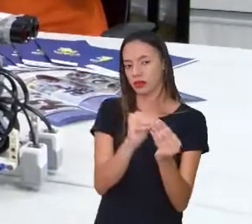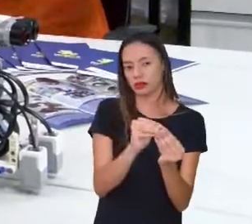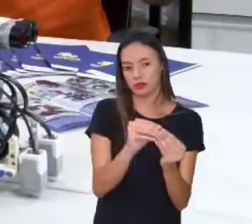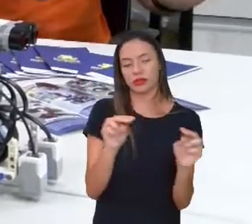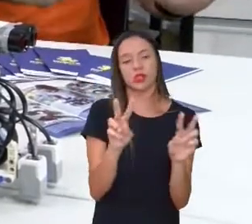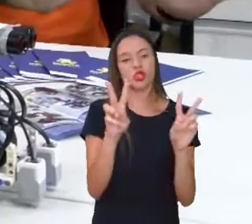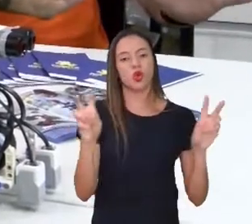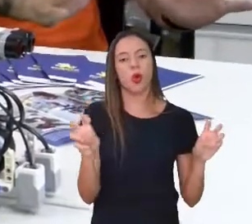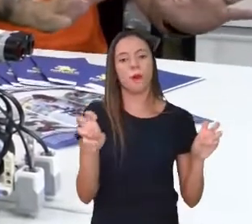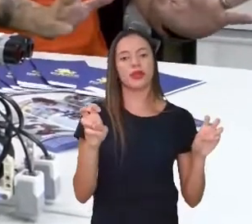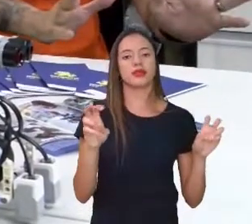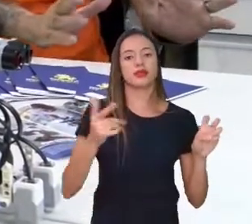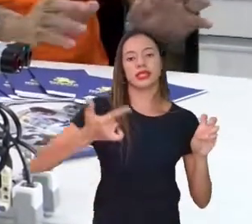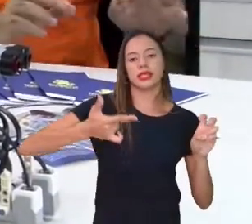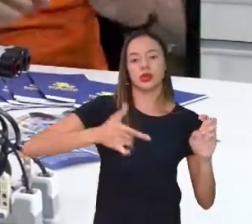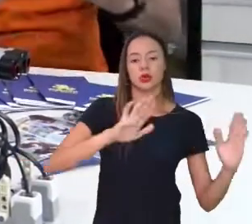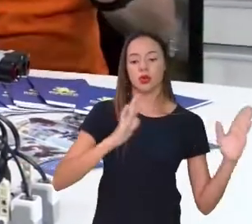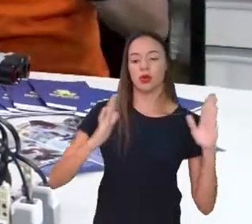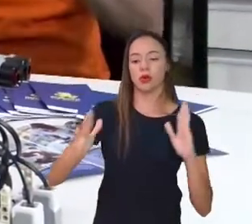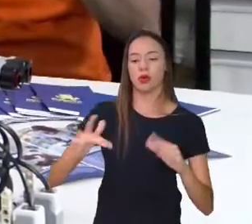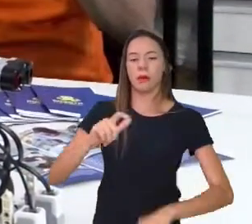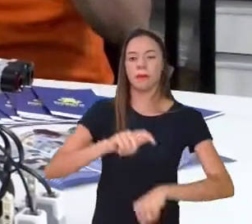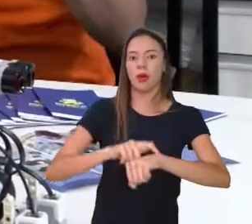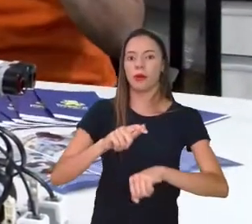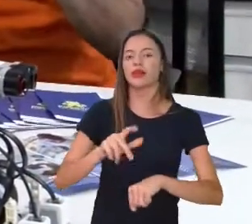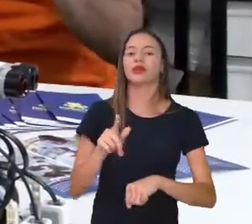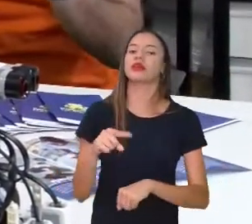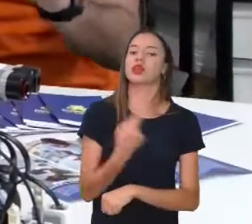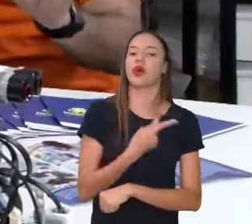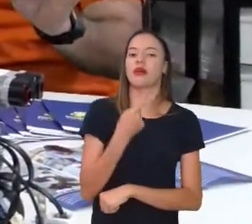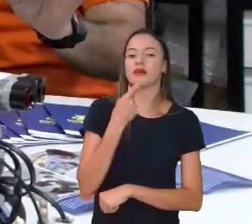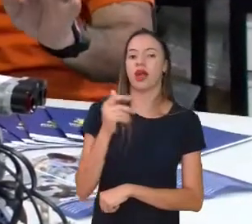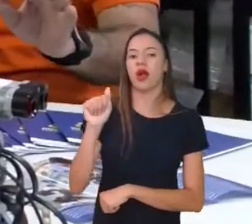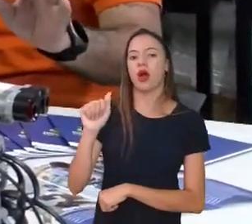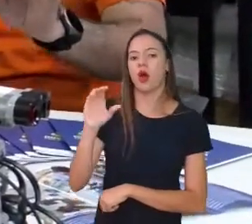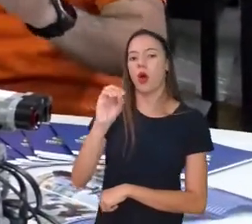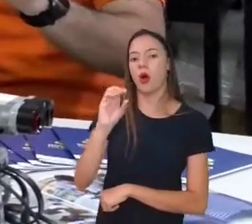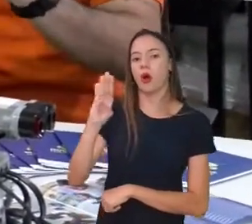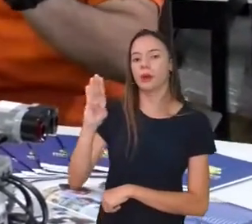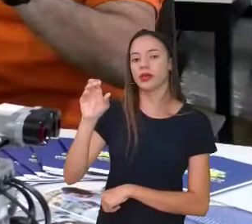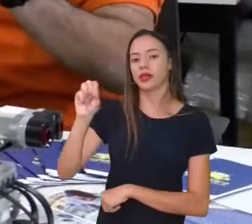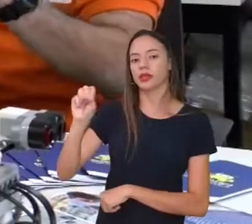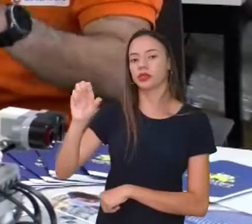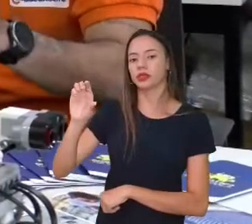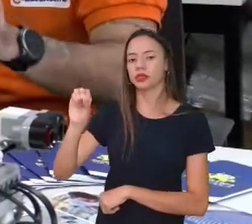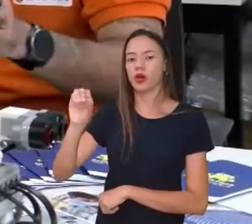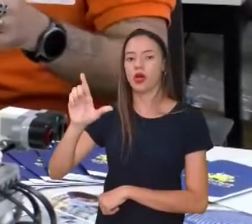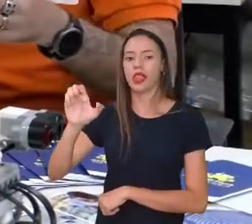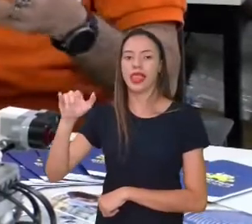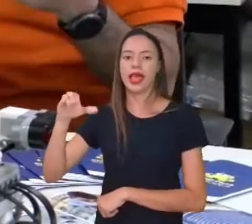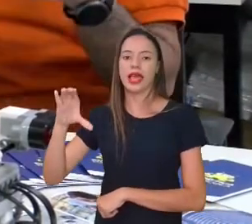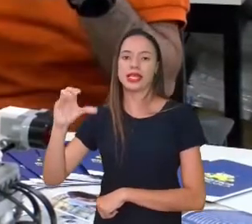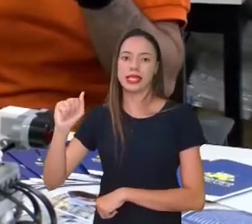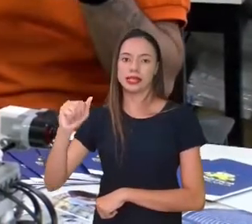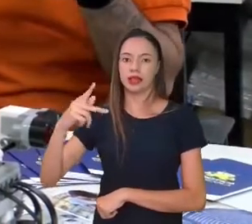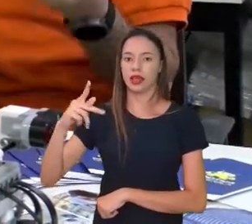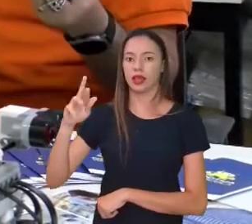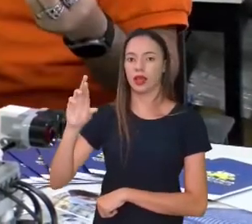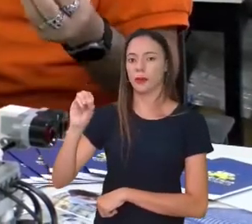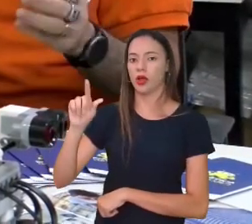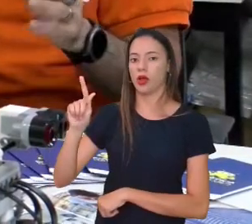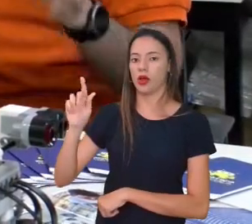essa segunda parte que a gente discutiu agora, que é a obsolescência programada, o descarte e a